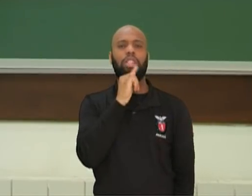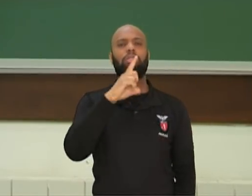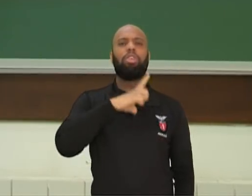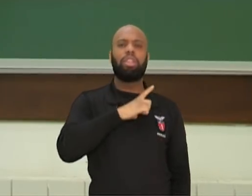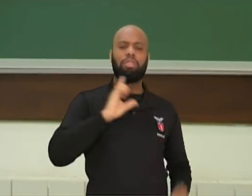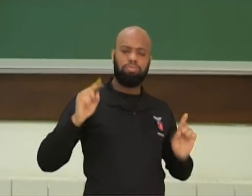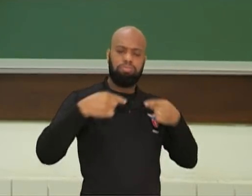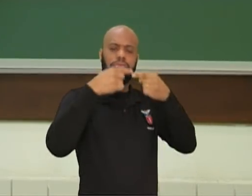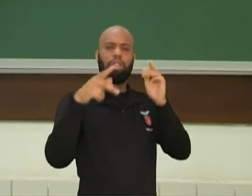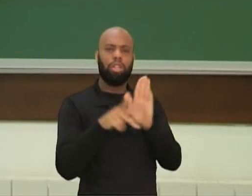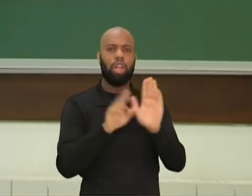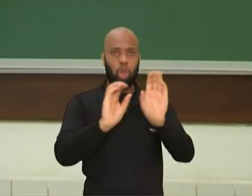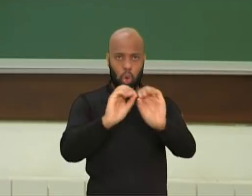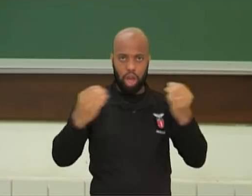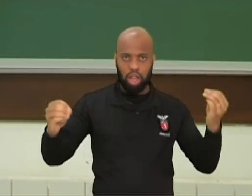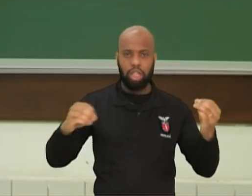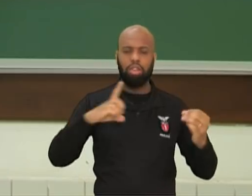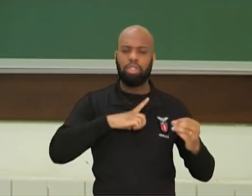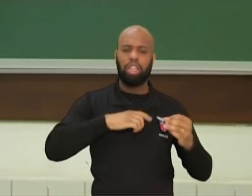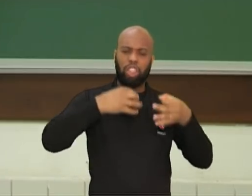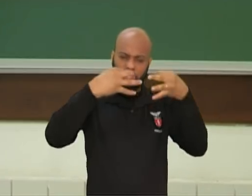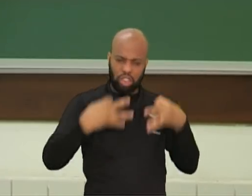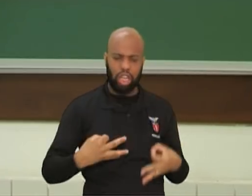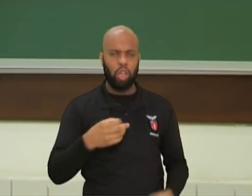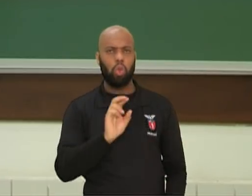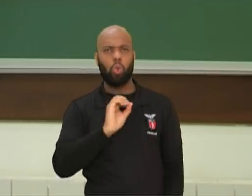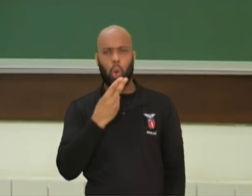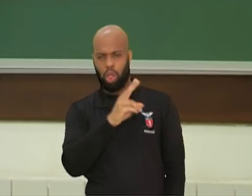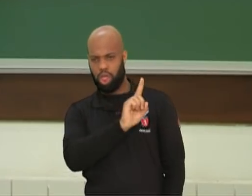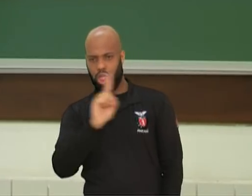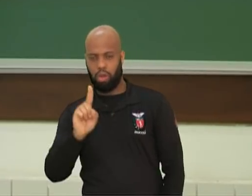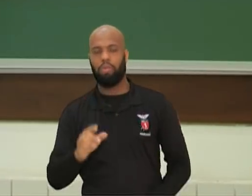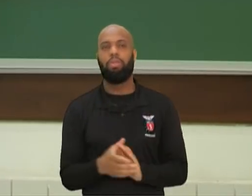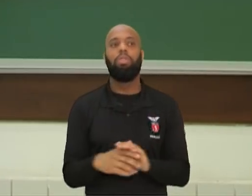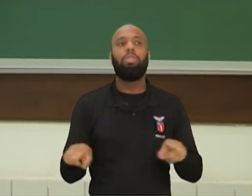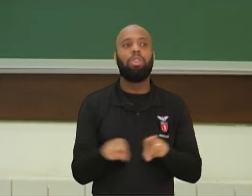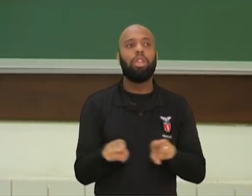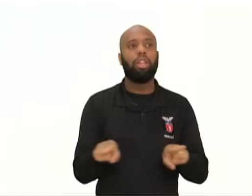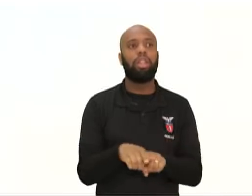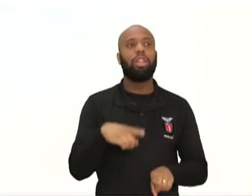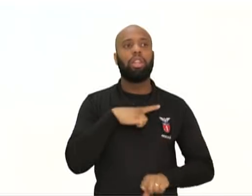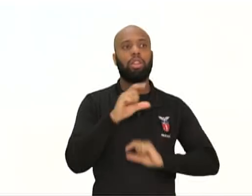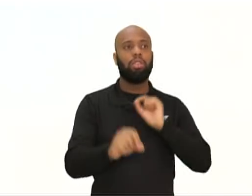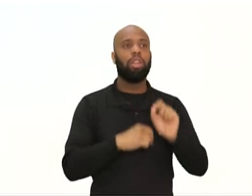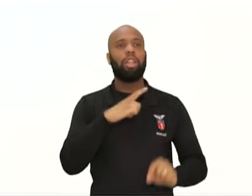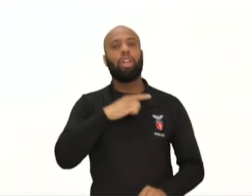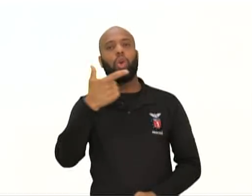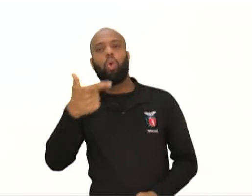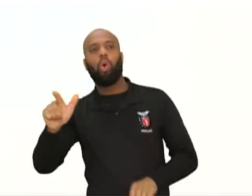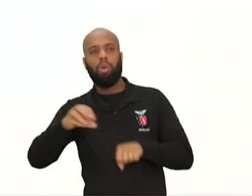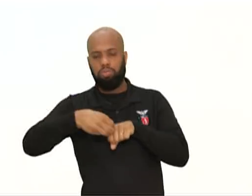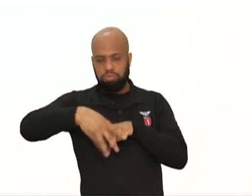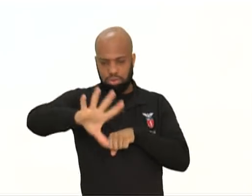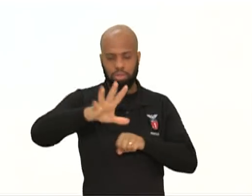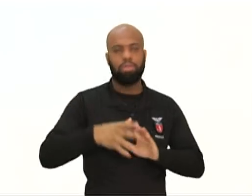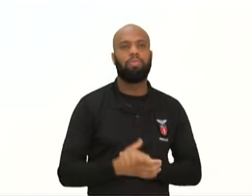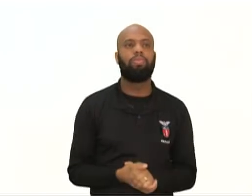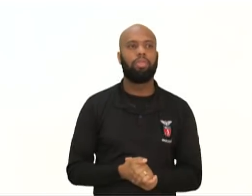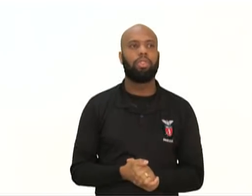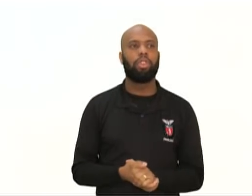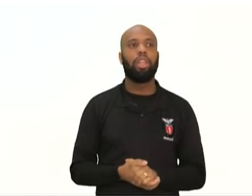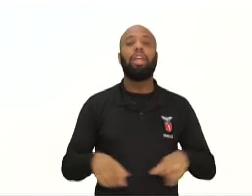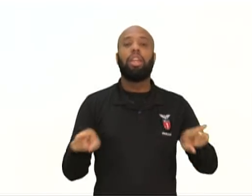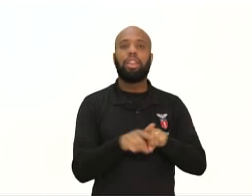ali combinando com a oração, se ficou bem ajustado ou não. E nós temos ali mais uma observação.